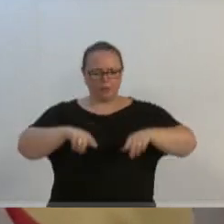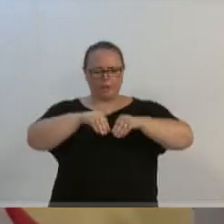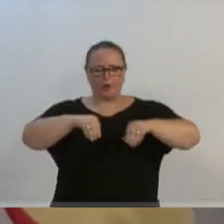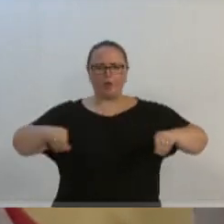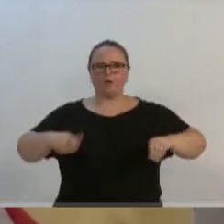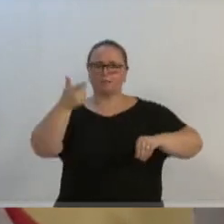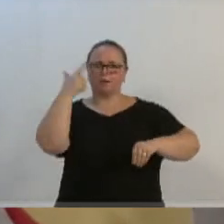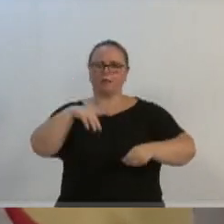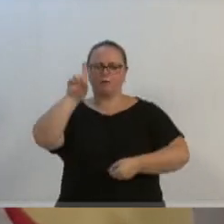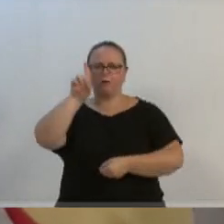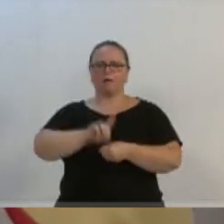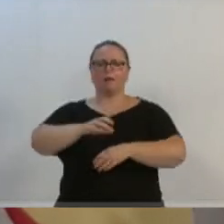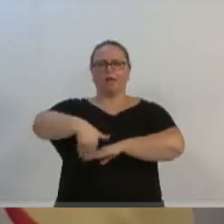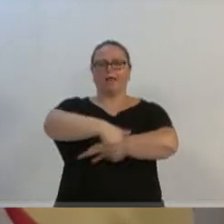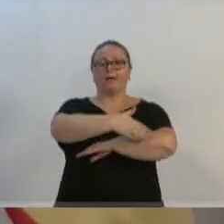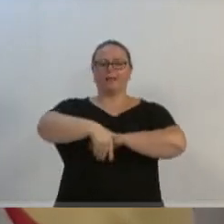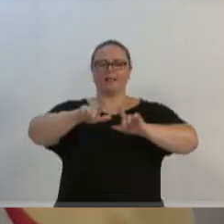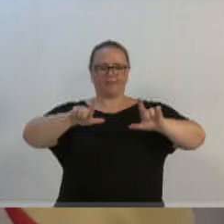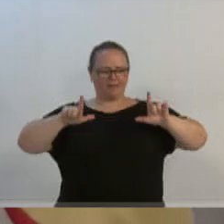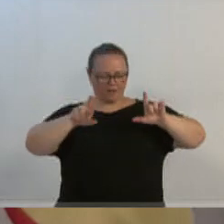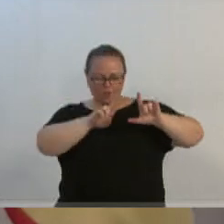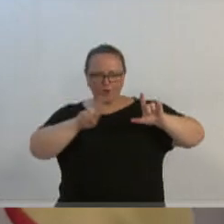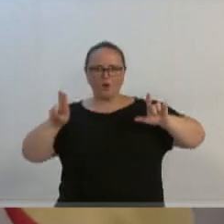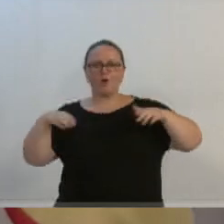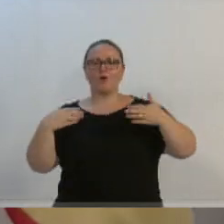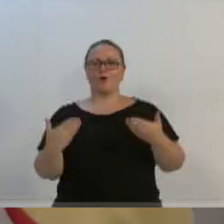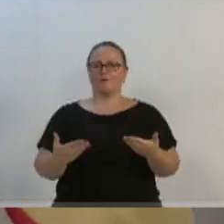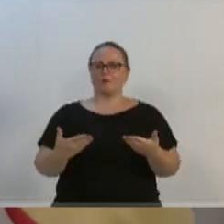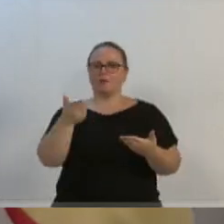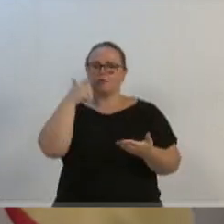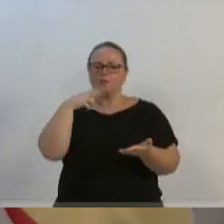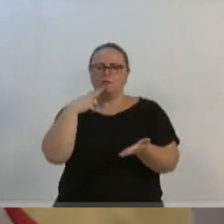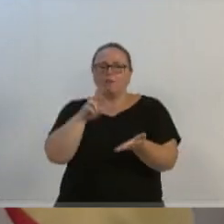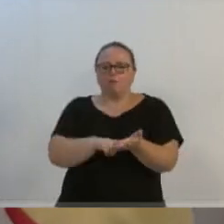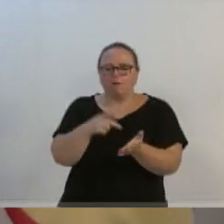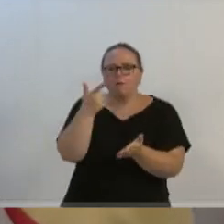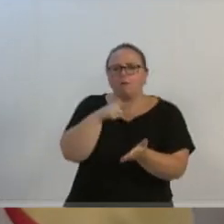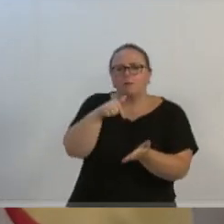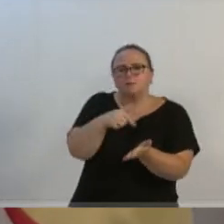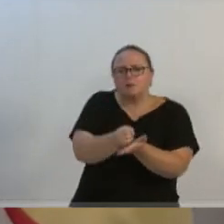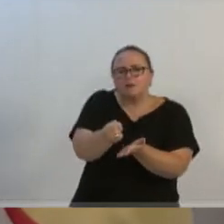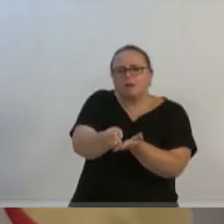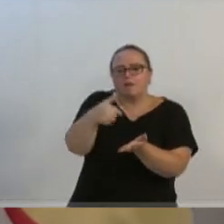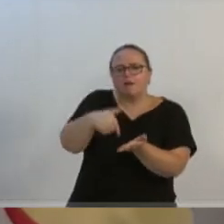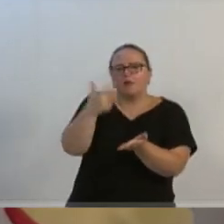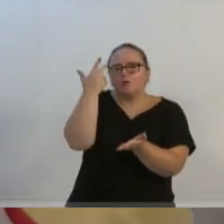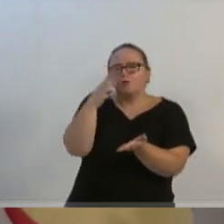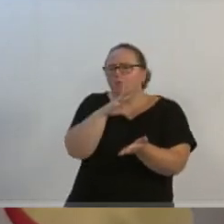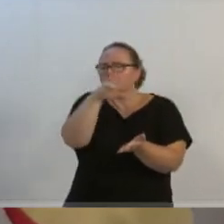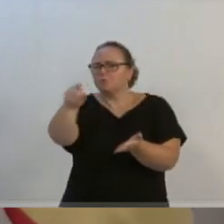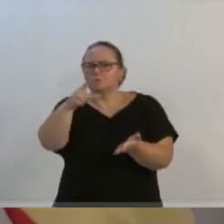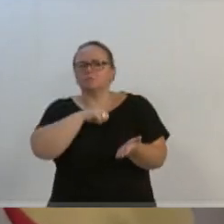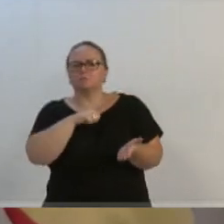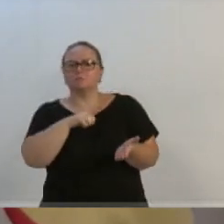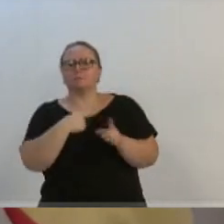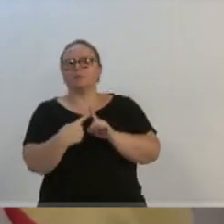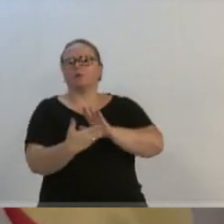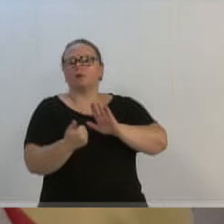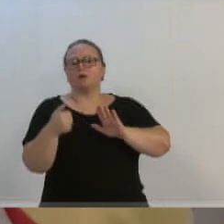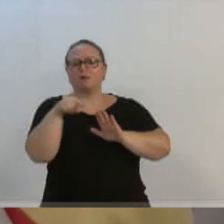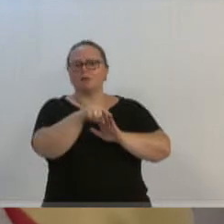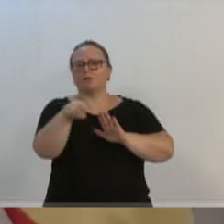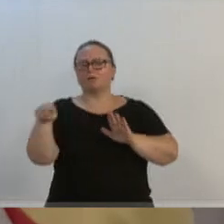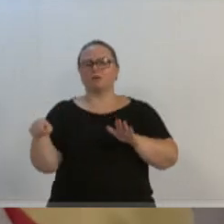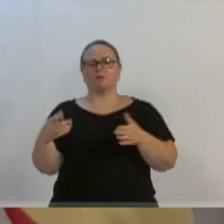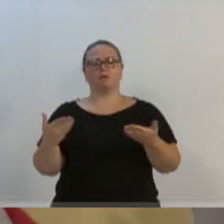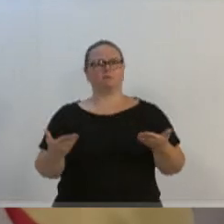de poder ter o endereço, vereador Silvio, para poder ter o direito de poder ter um registro, que isso é normal para todo mundo, e agora vão tirar fora. Por que tirar